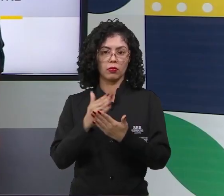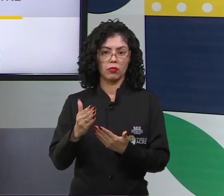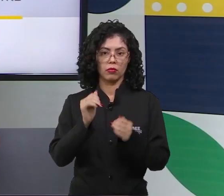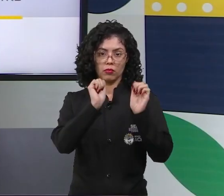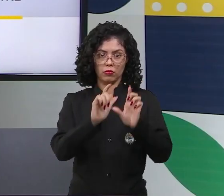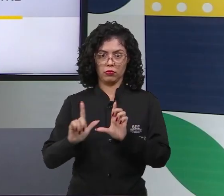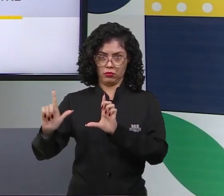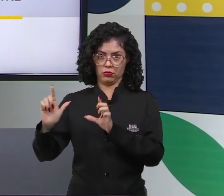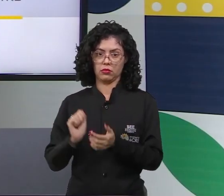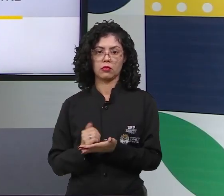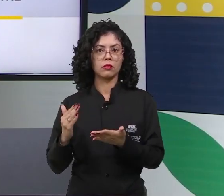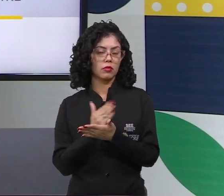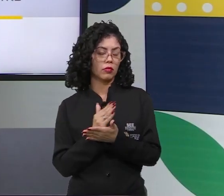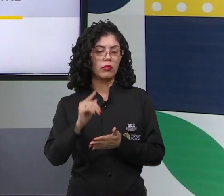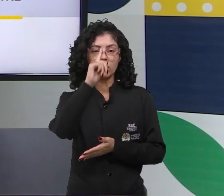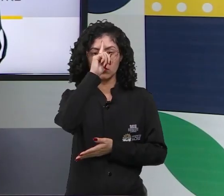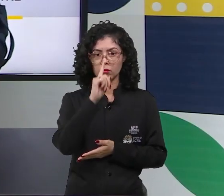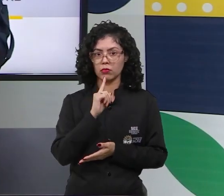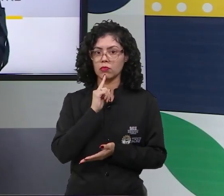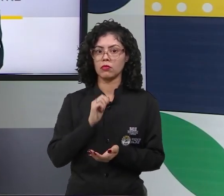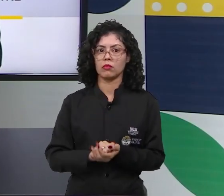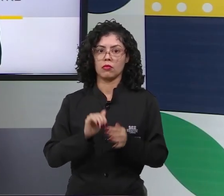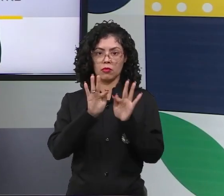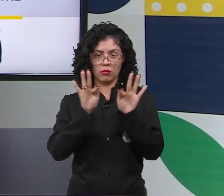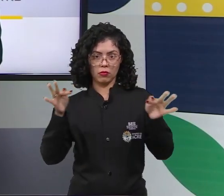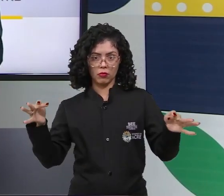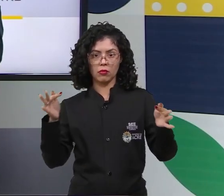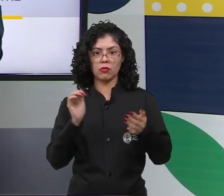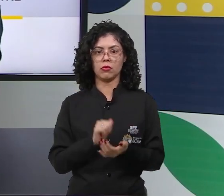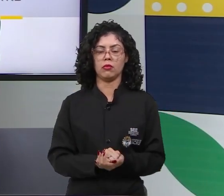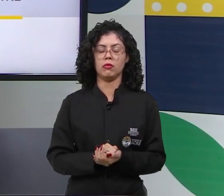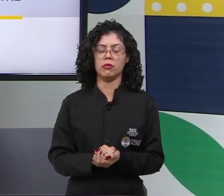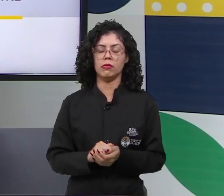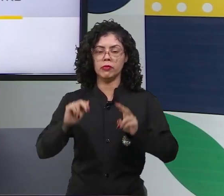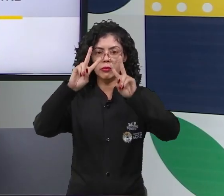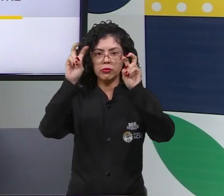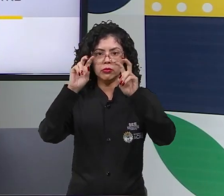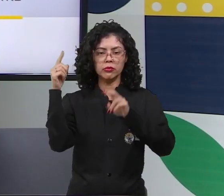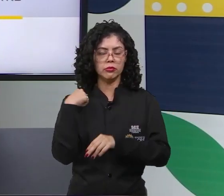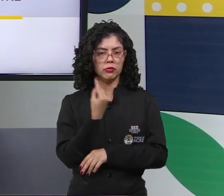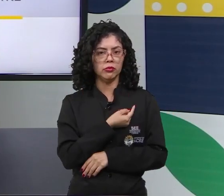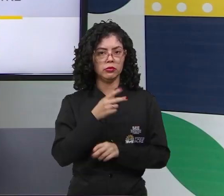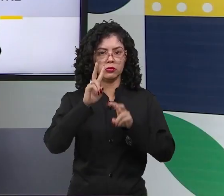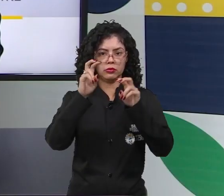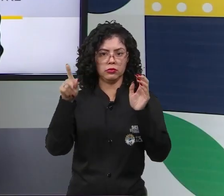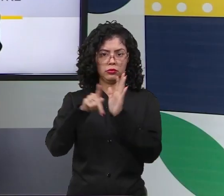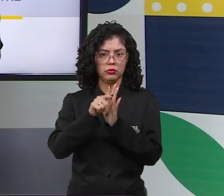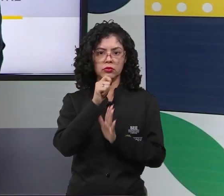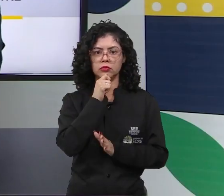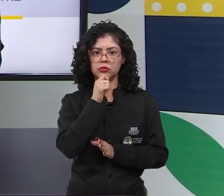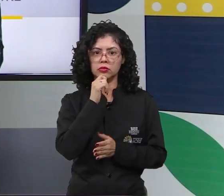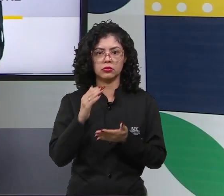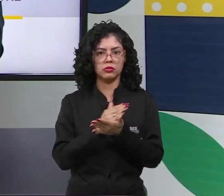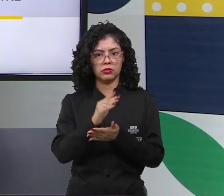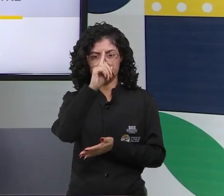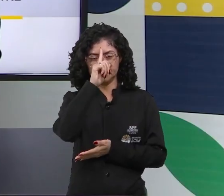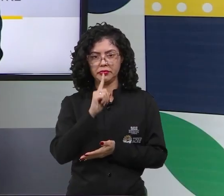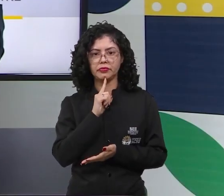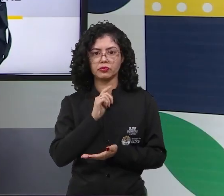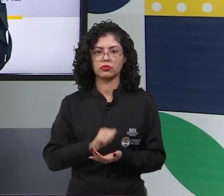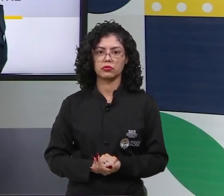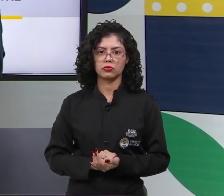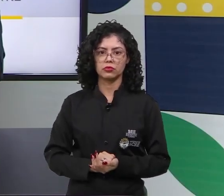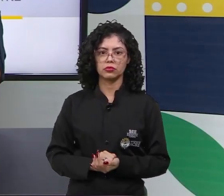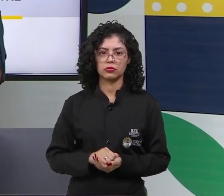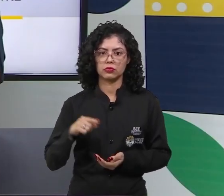nosso slide com algumas imagens, uma frase para retratar o nosso assunto e depois eu vou mostrar algumas imagens bem